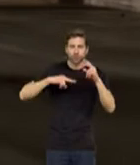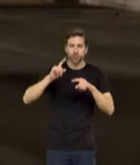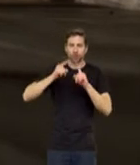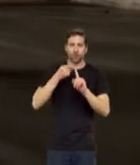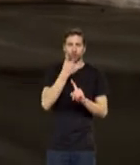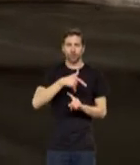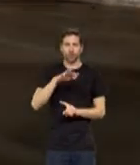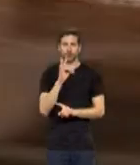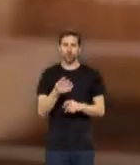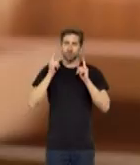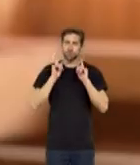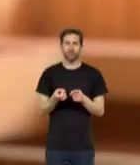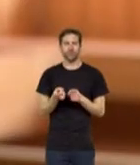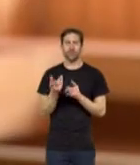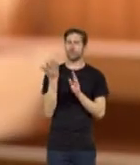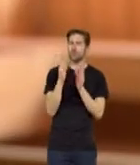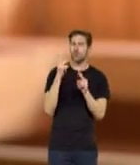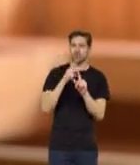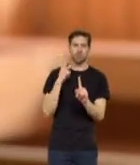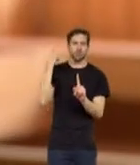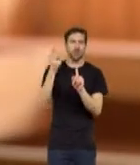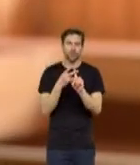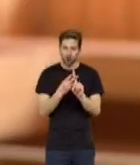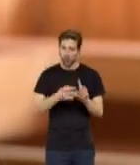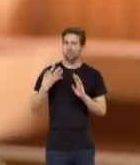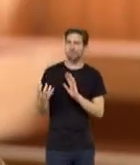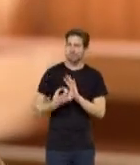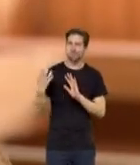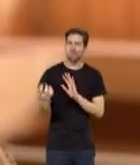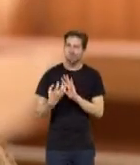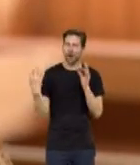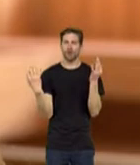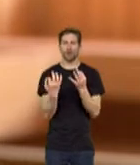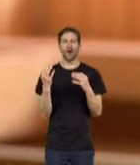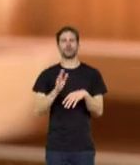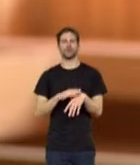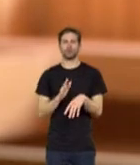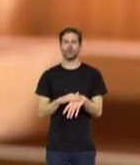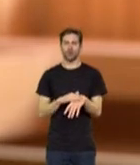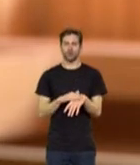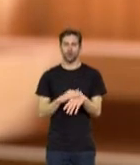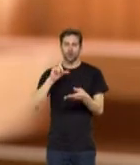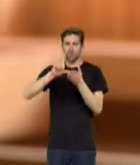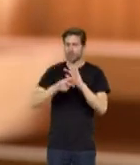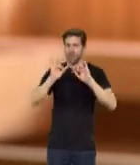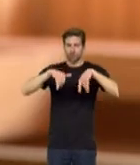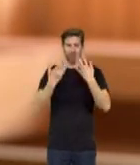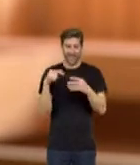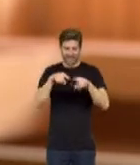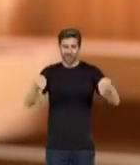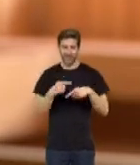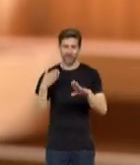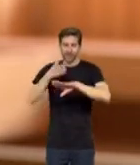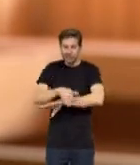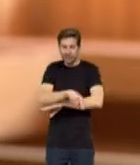2 anos e foi muito complexa. Muito complexa por 2 motivos. Um, porque qualquer projeto que se fizesse aqui, antes